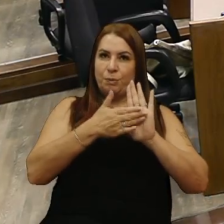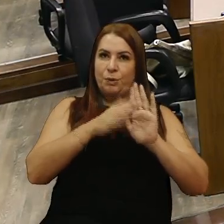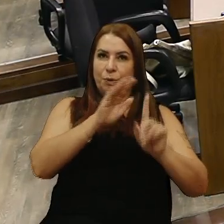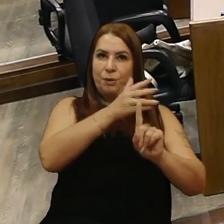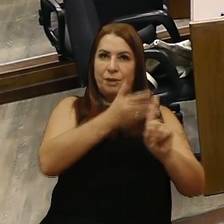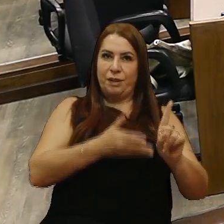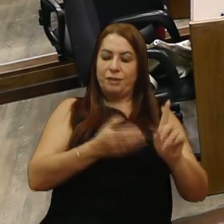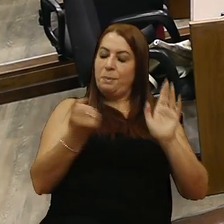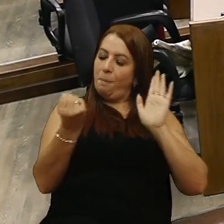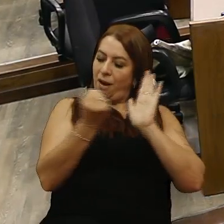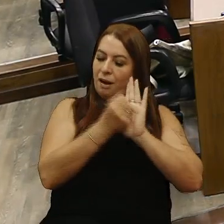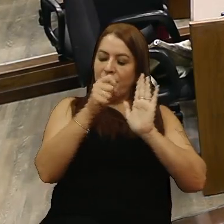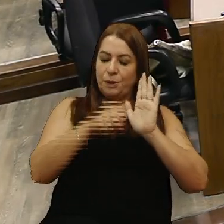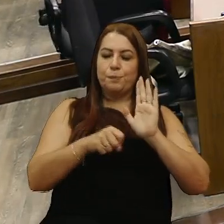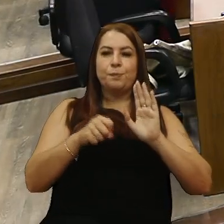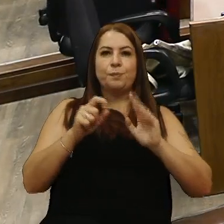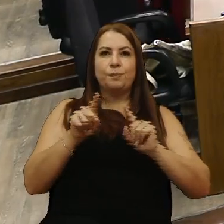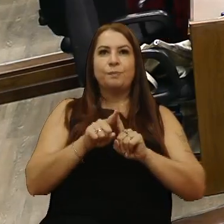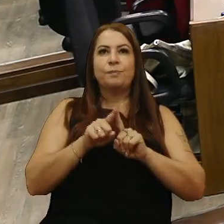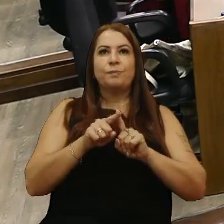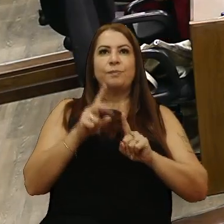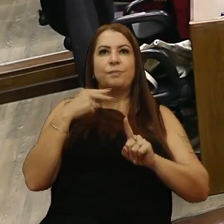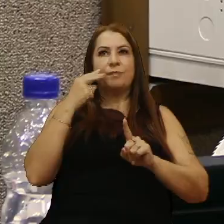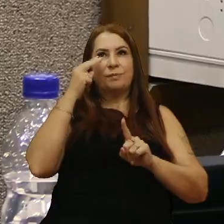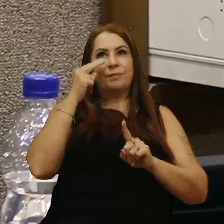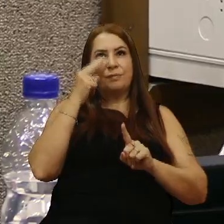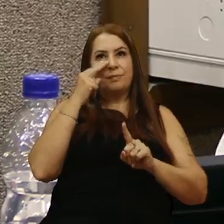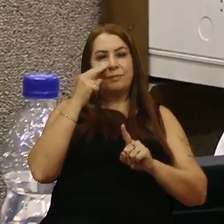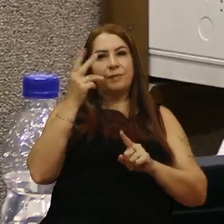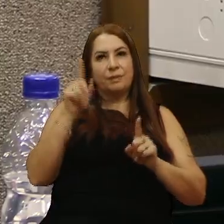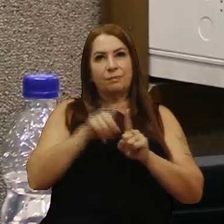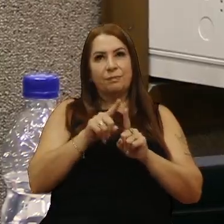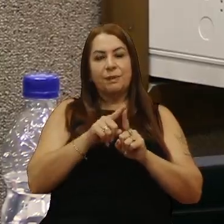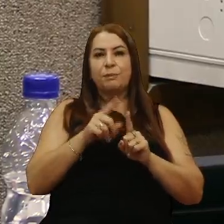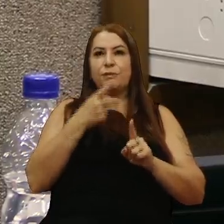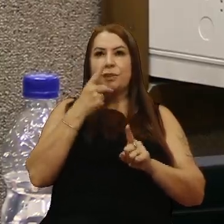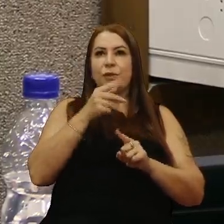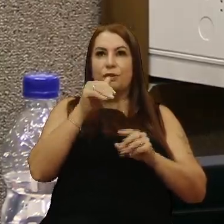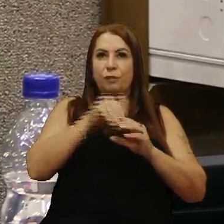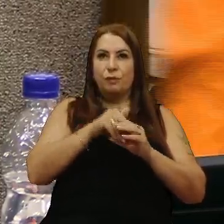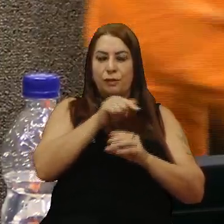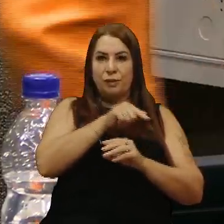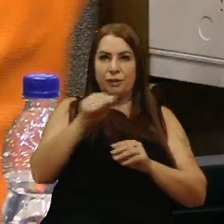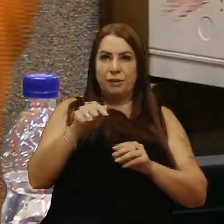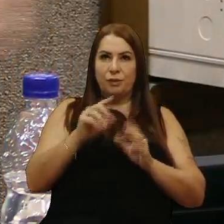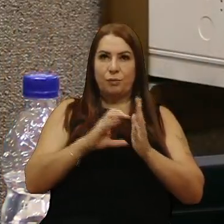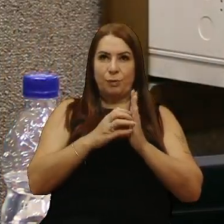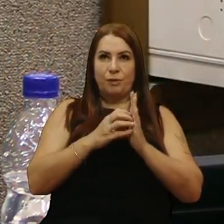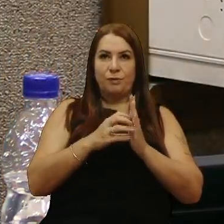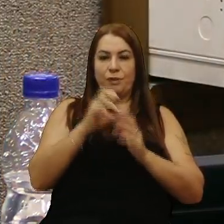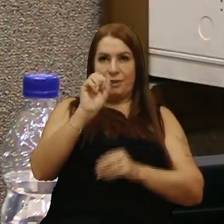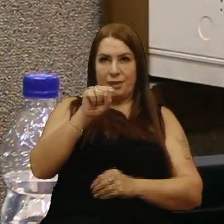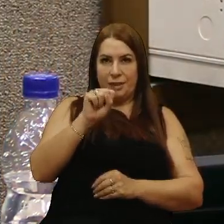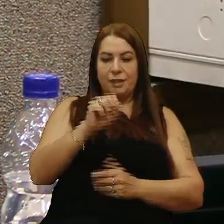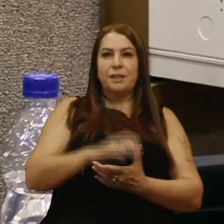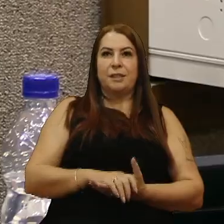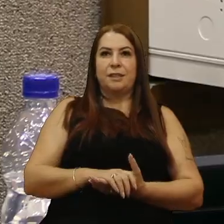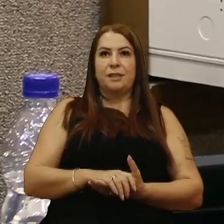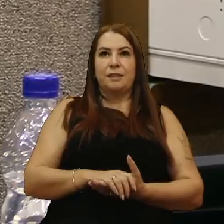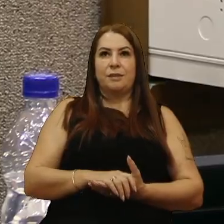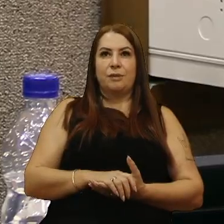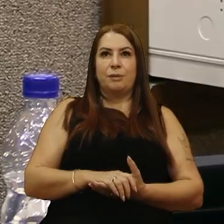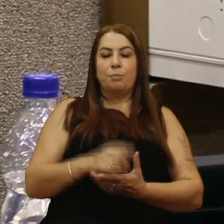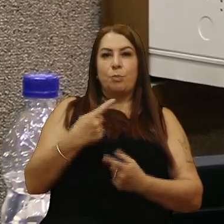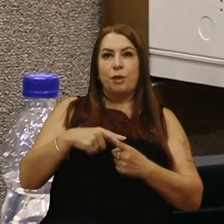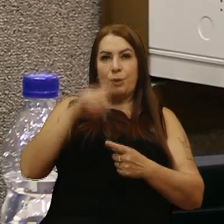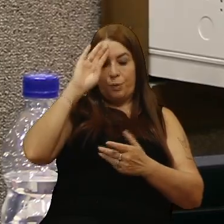homenagens marcantes nessa Casa Legislativa. Vereador Fantinel, lhe agradeço pela parte, para declarar o voto da nossa bancada, um voto sim, vereador Edson da Rosa, porque